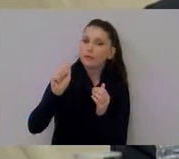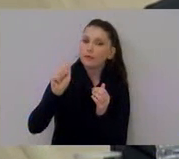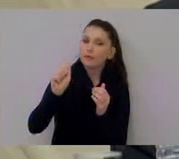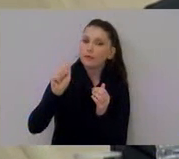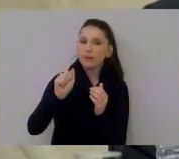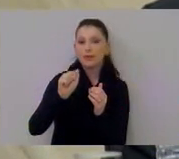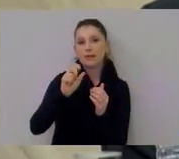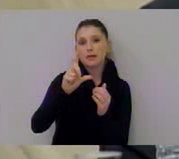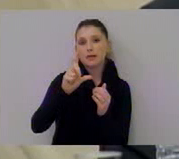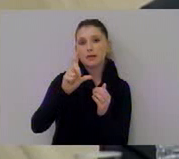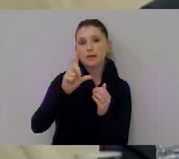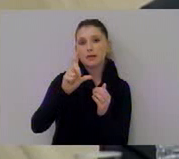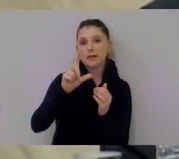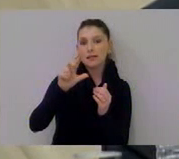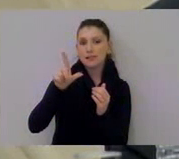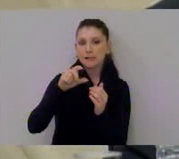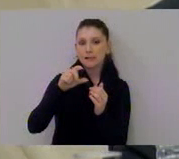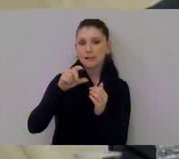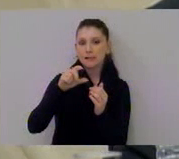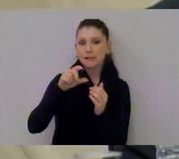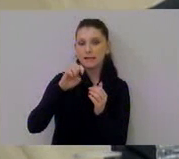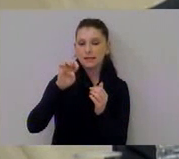Indicação